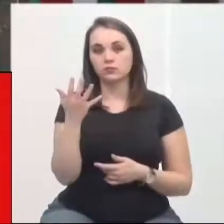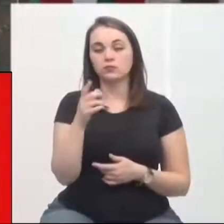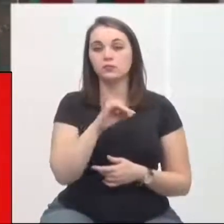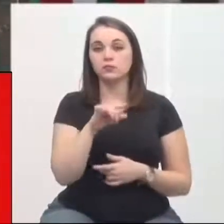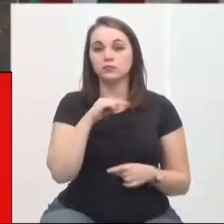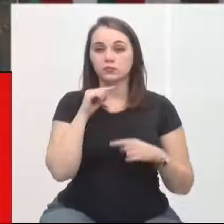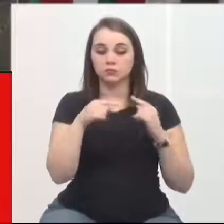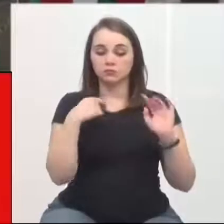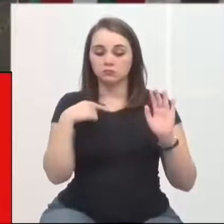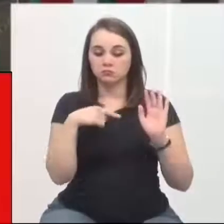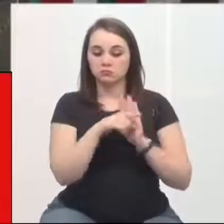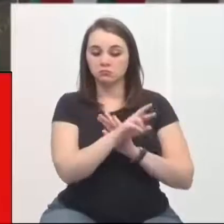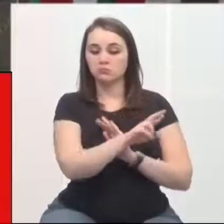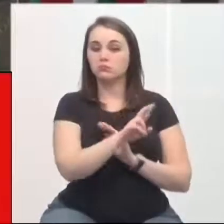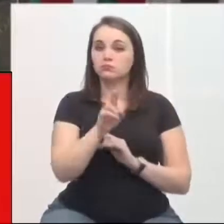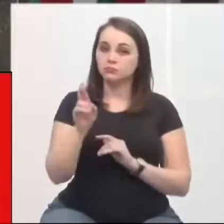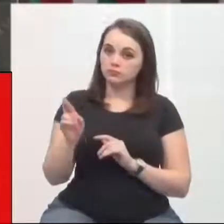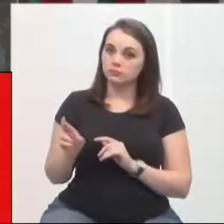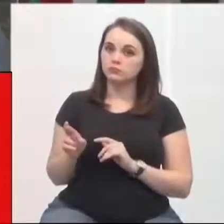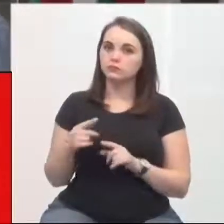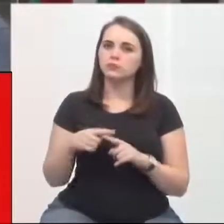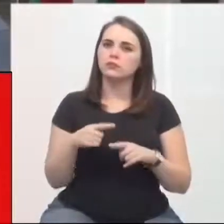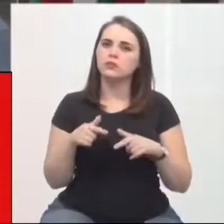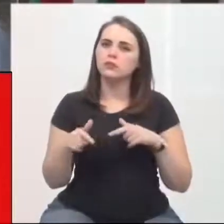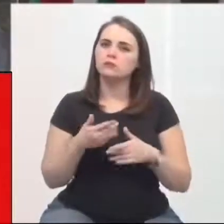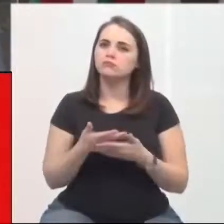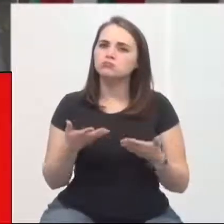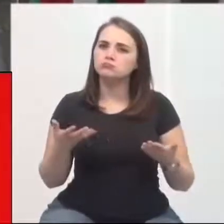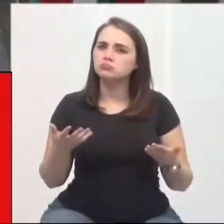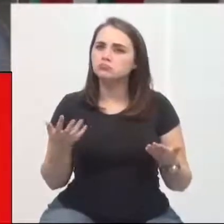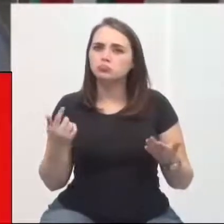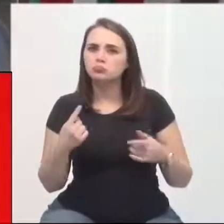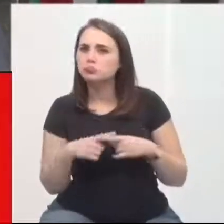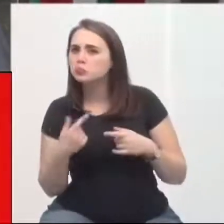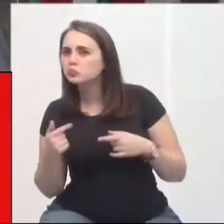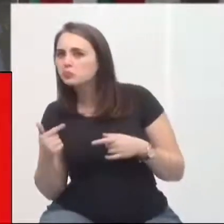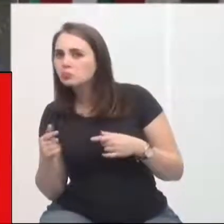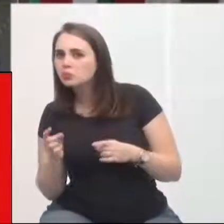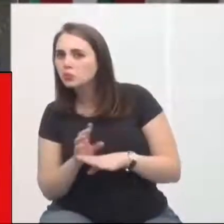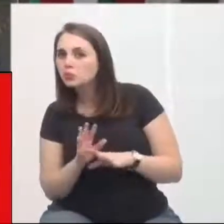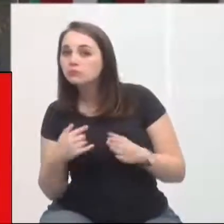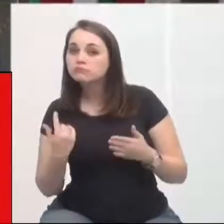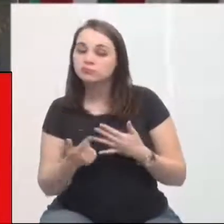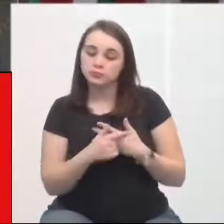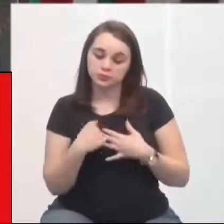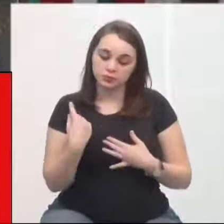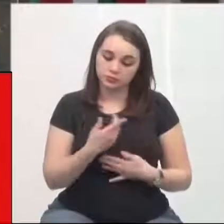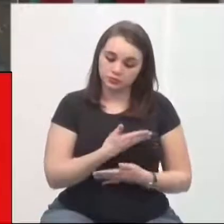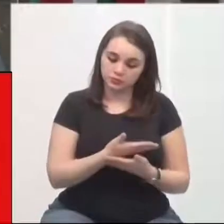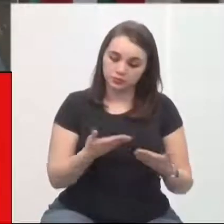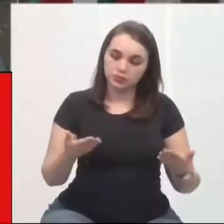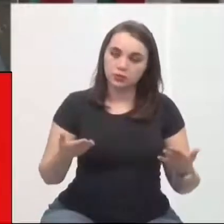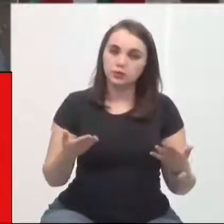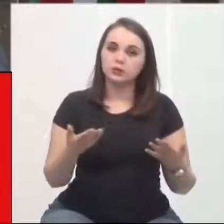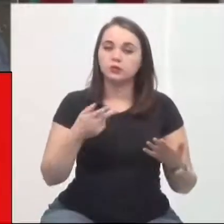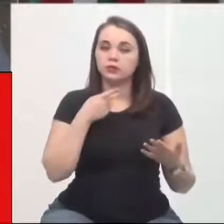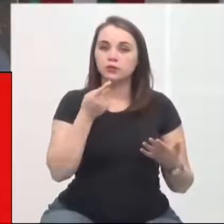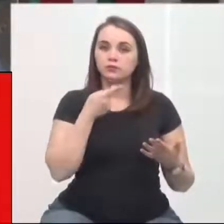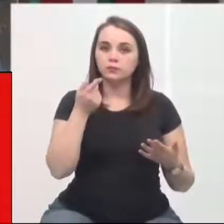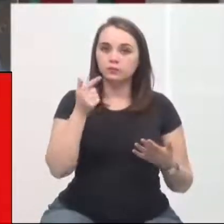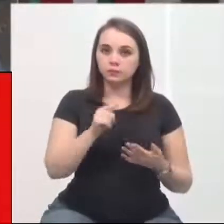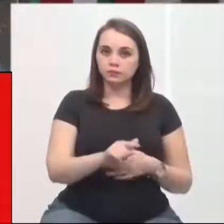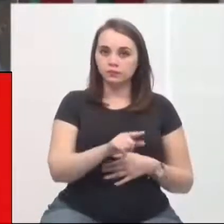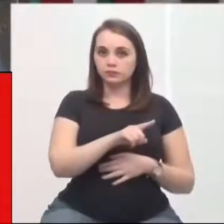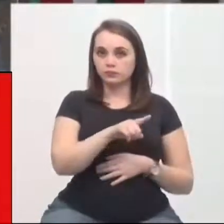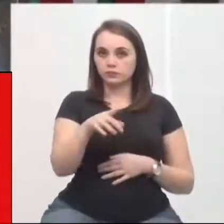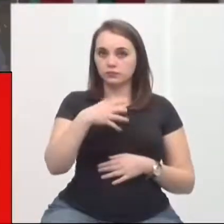dúvidas, questionamos, perguntamos por que que a obra está assim, por que que não está. Então, esse é o nosso papel. E aí, como eu digo, repito, vocês